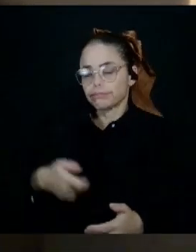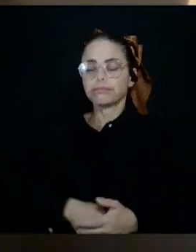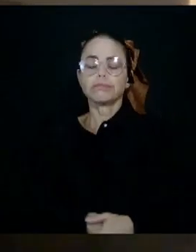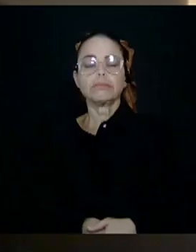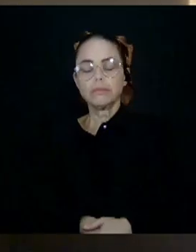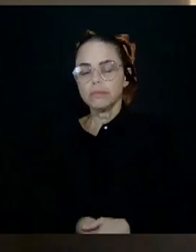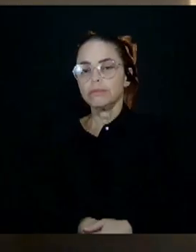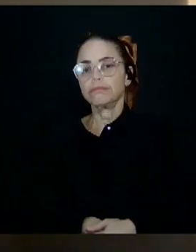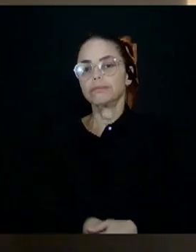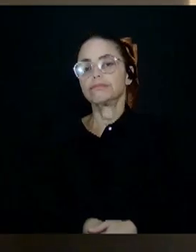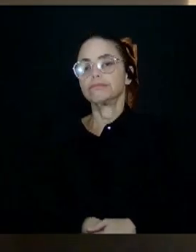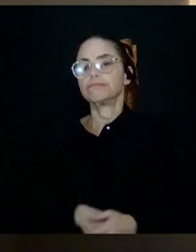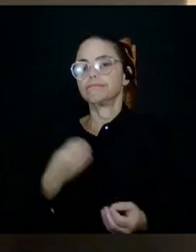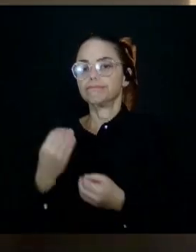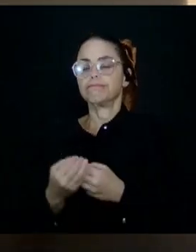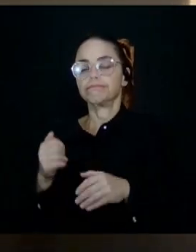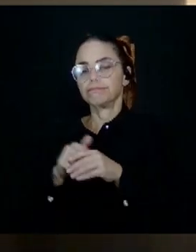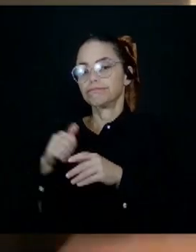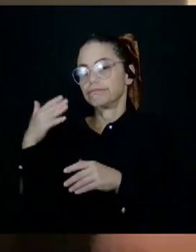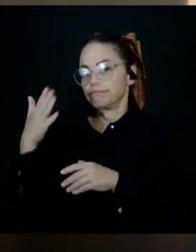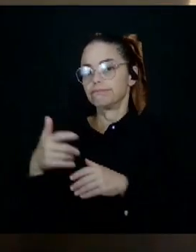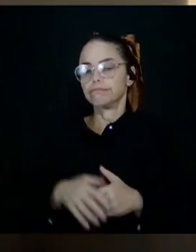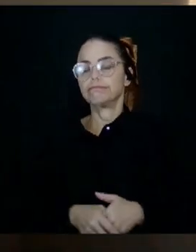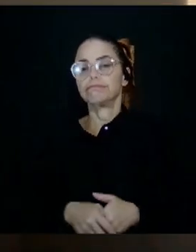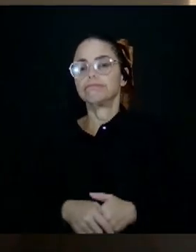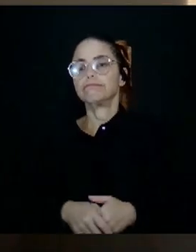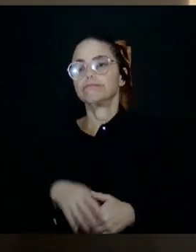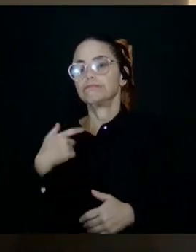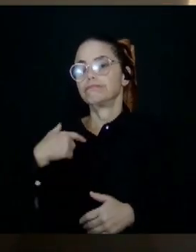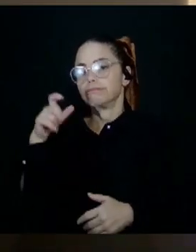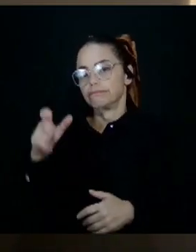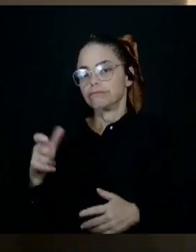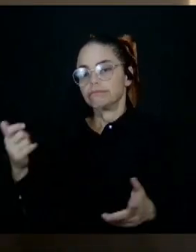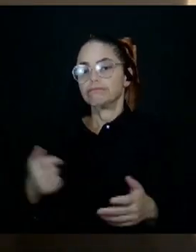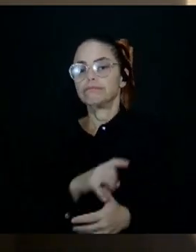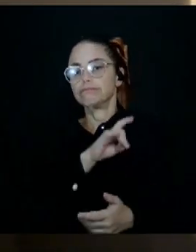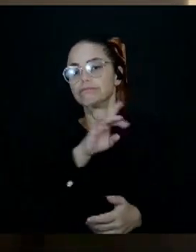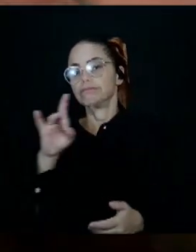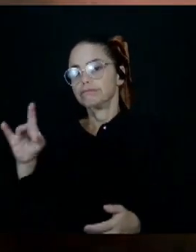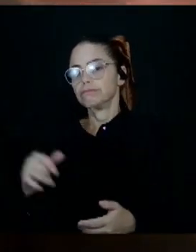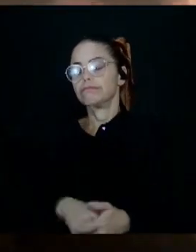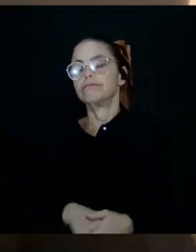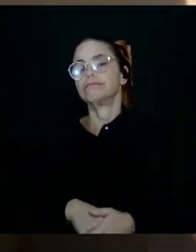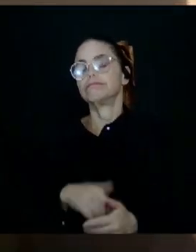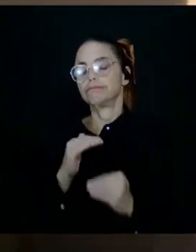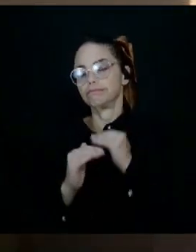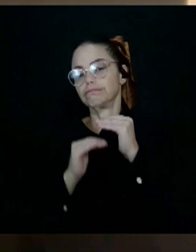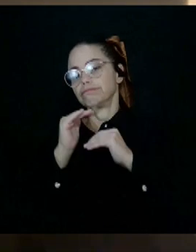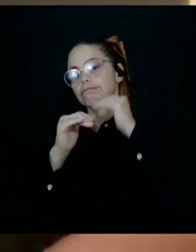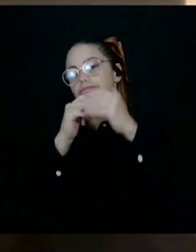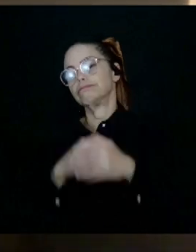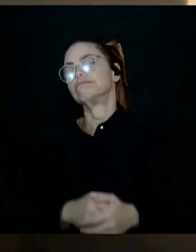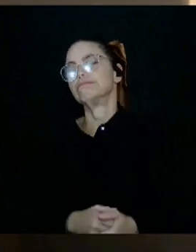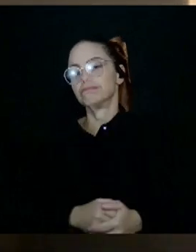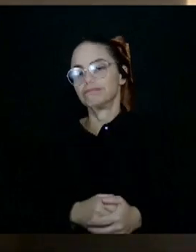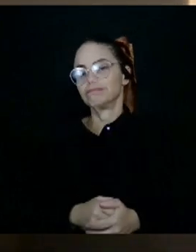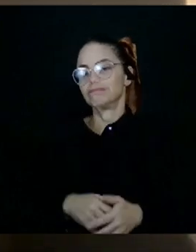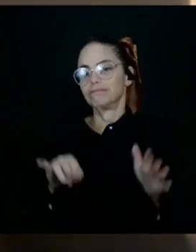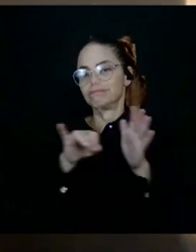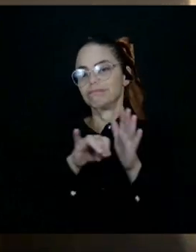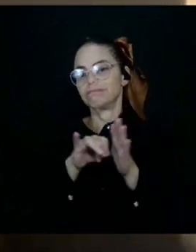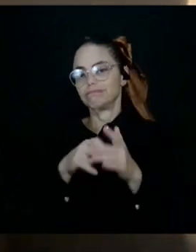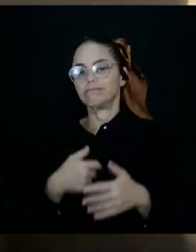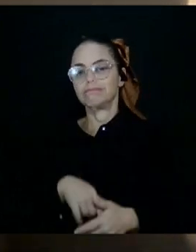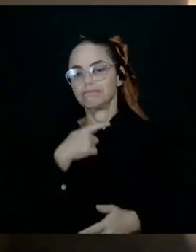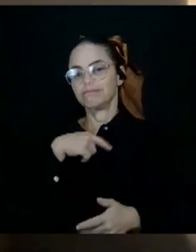forma externa e a questão da persona, que é o que cada pessoa vai construindo das suas identidades, né? Nós somos várias pessoas, como